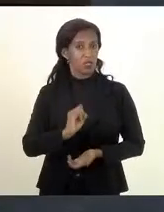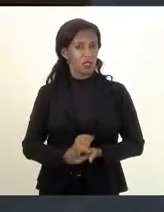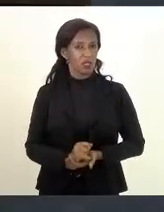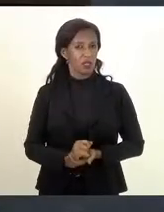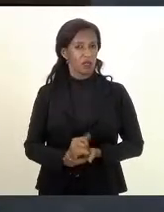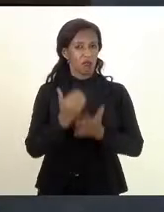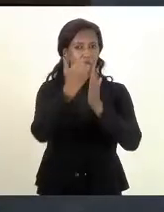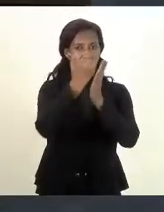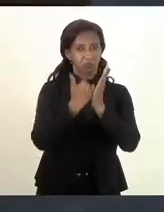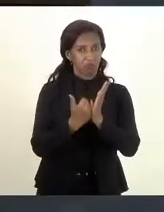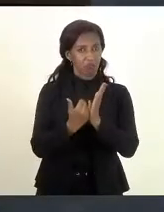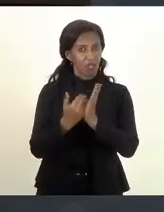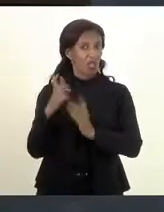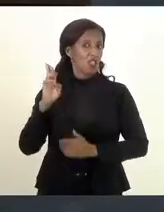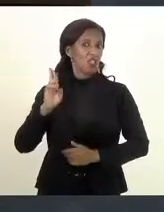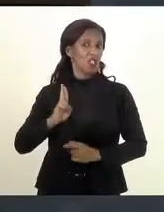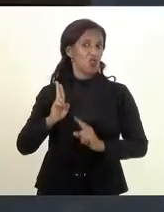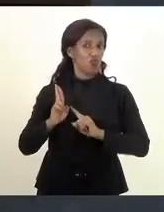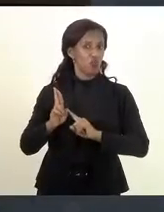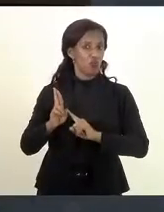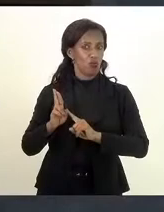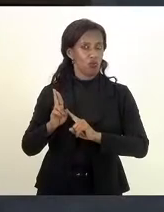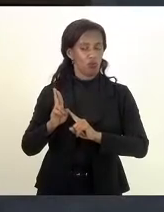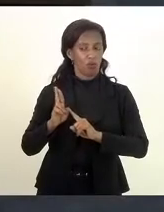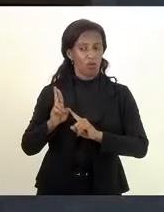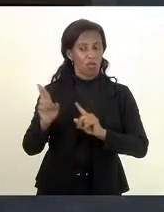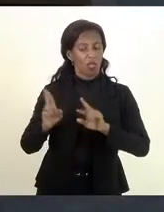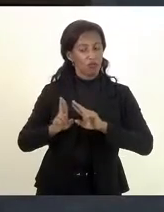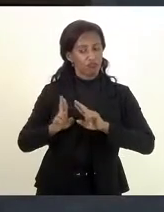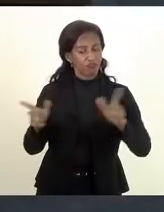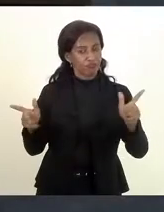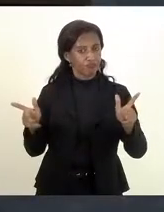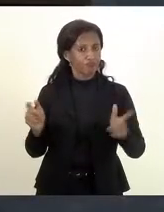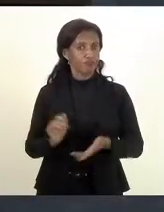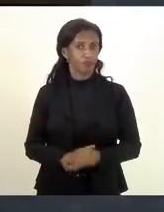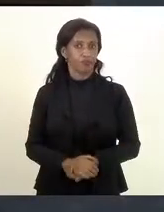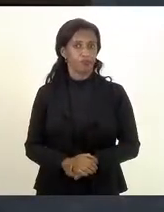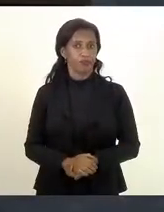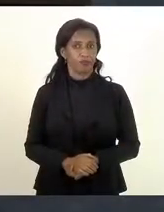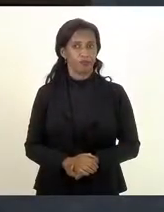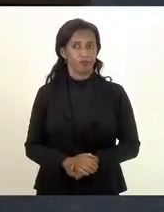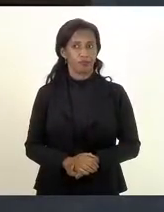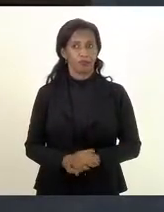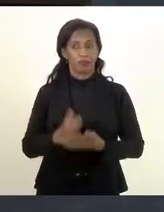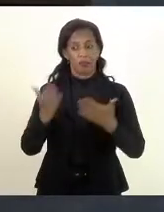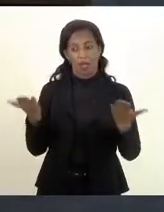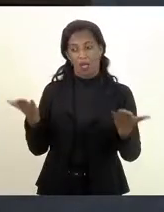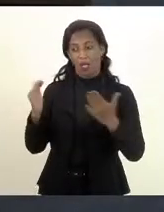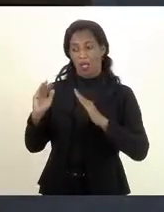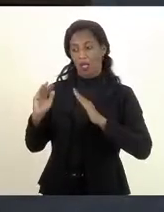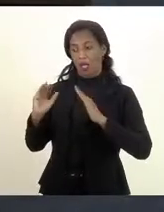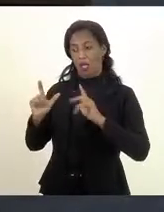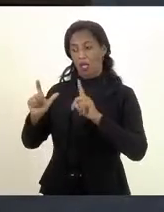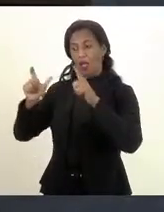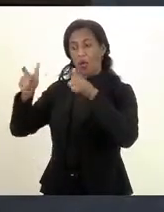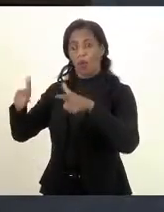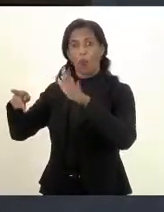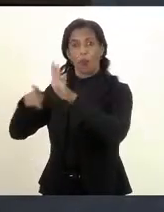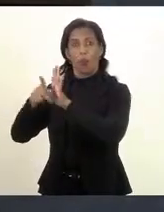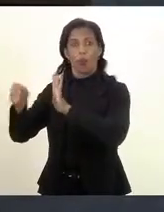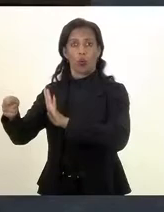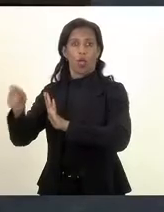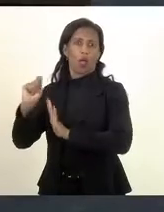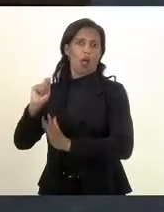critério religioso deve ser o critério diferenciador. Se é de uma matriz religiosa, não